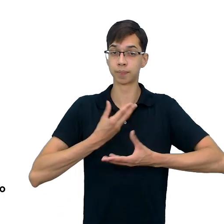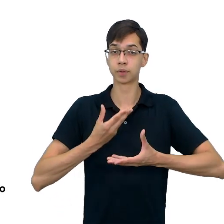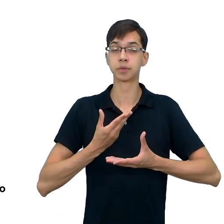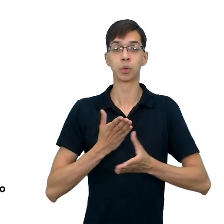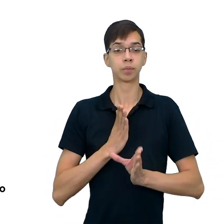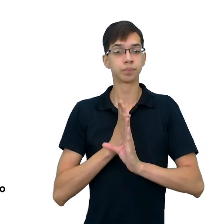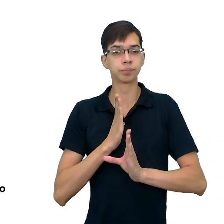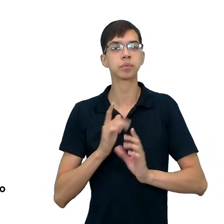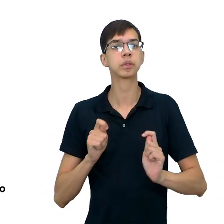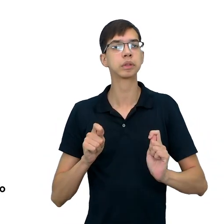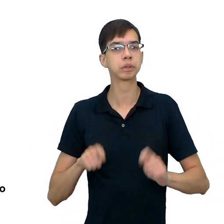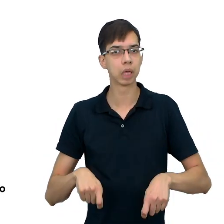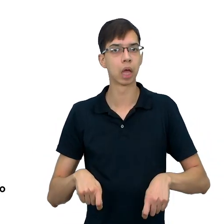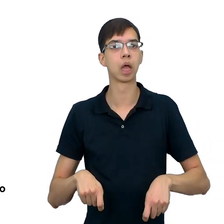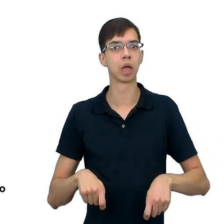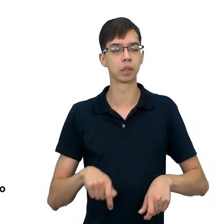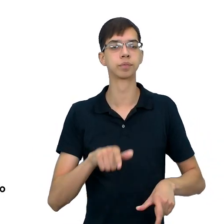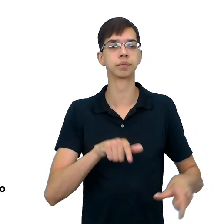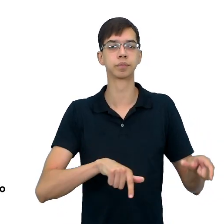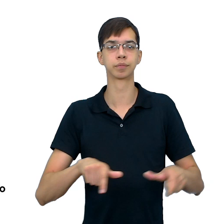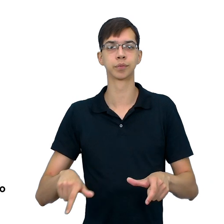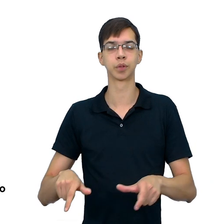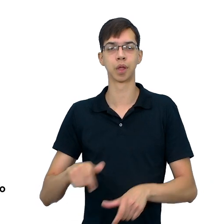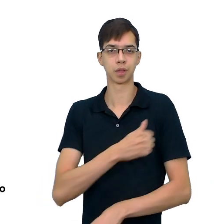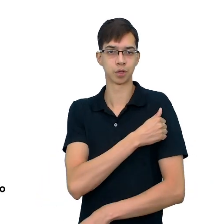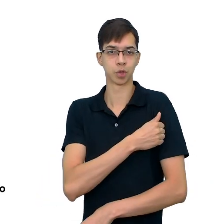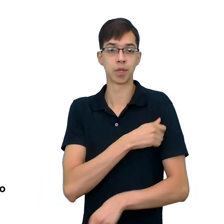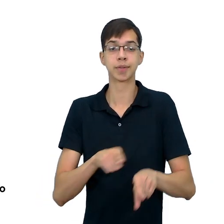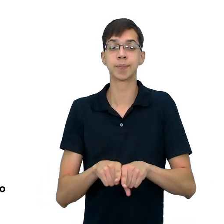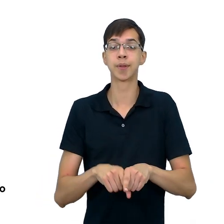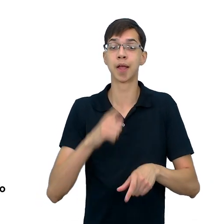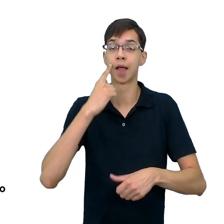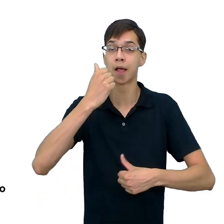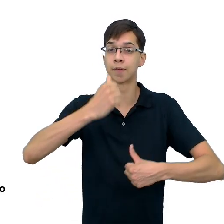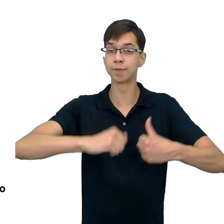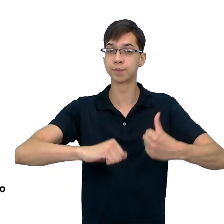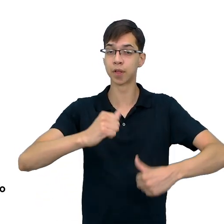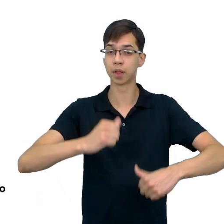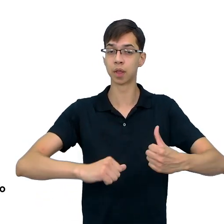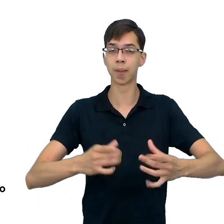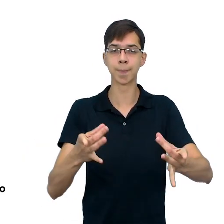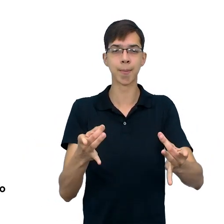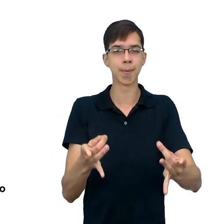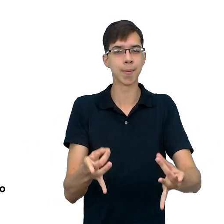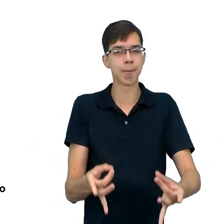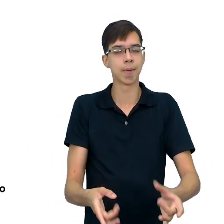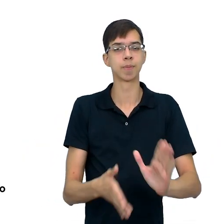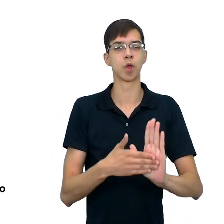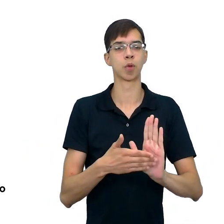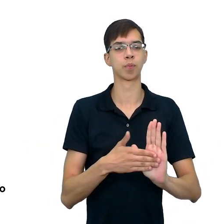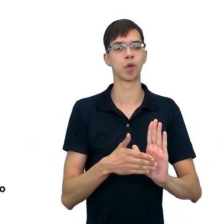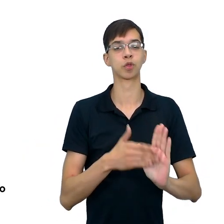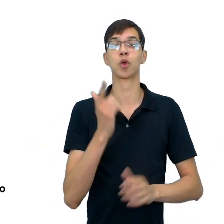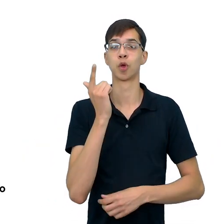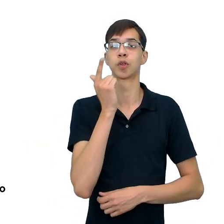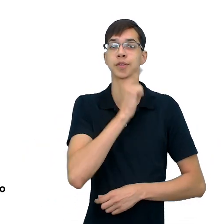respostas dadas pelos estudantes e avaliar, né, acerca dos objetivos propostos, além de poder avaliar também a progressão,